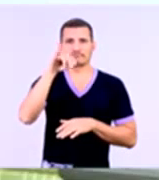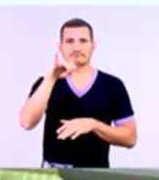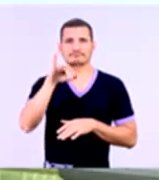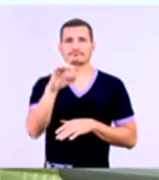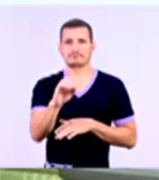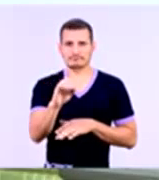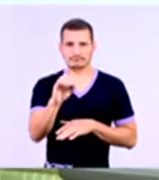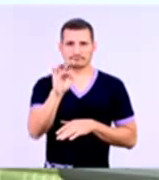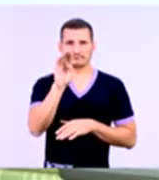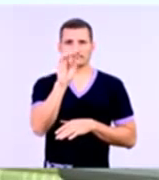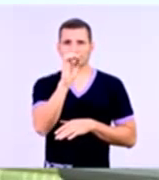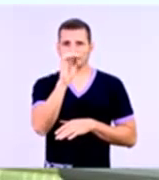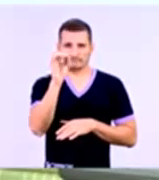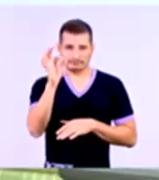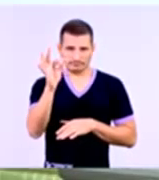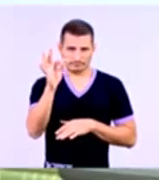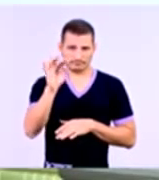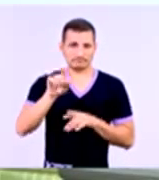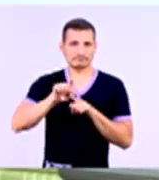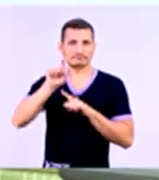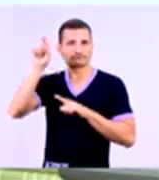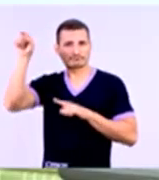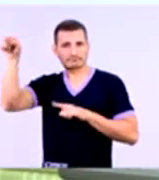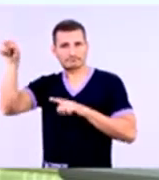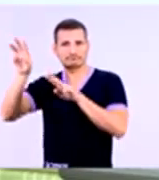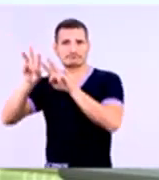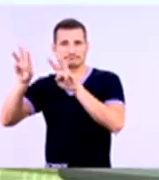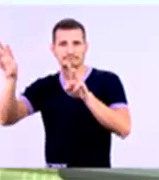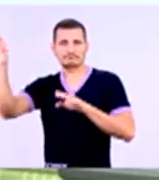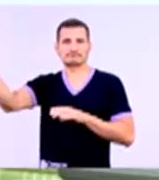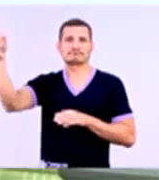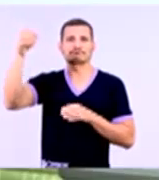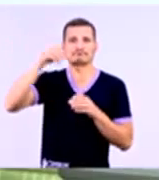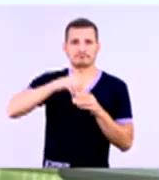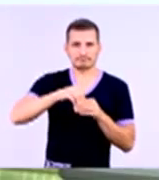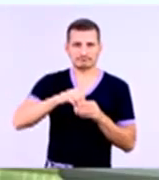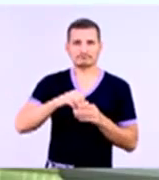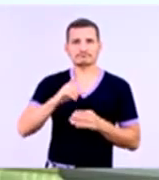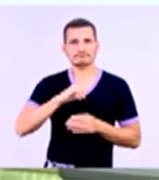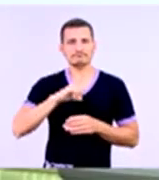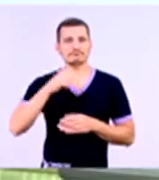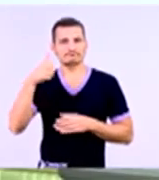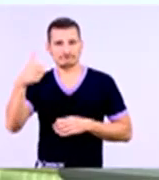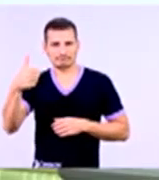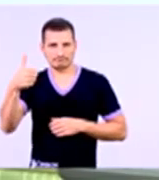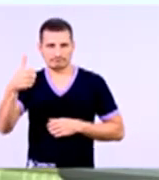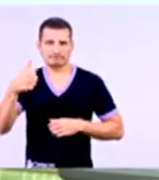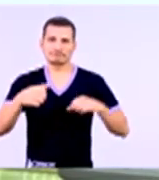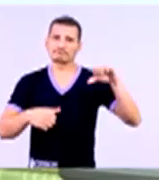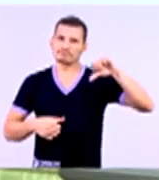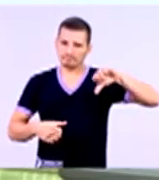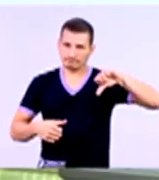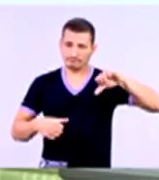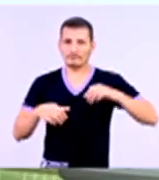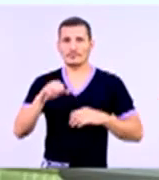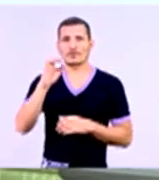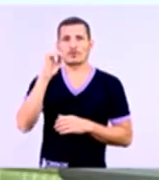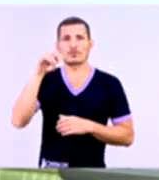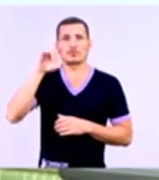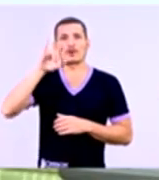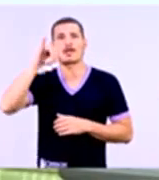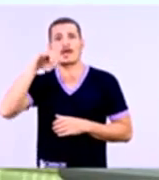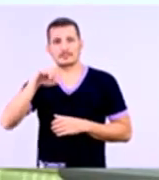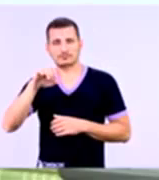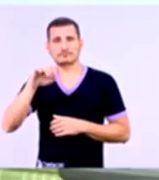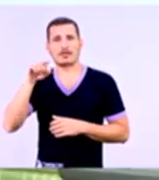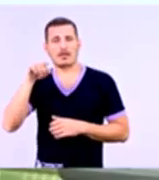Como nós conversamos agora há pouco, existe uma vantagem e uma desvantagem nisso. A vantagem do online é porque é rápido, você chegar em casa hoje,